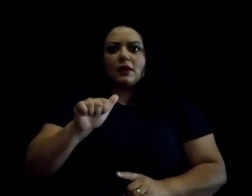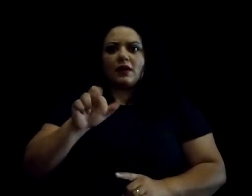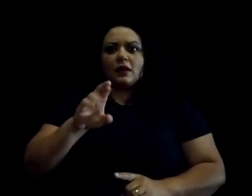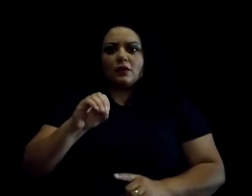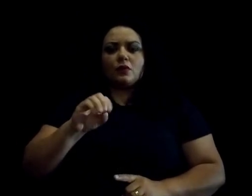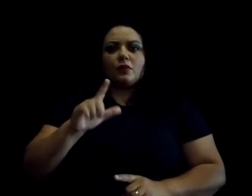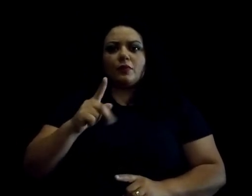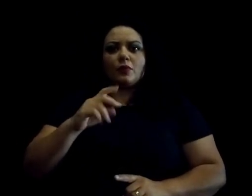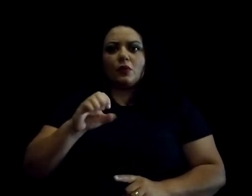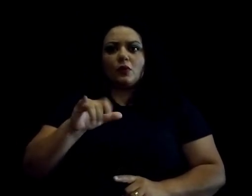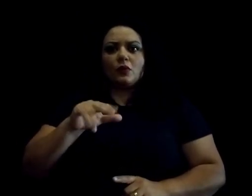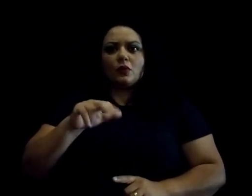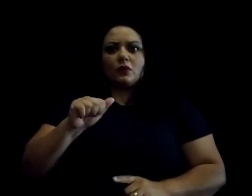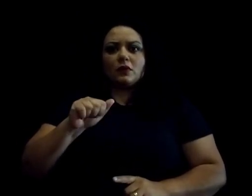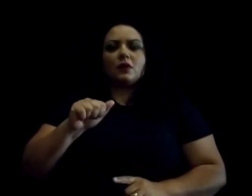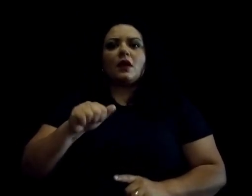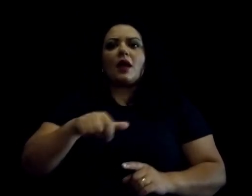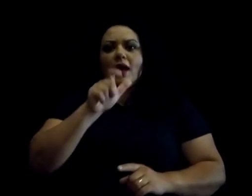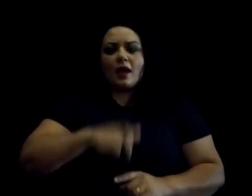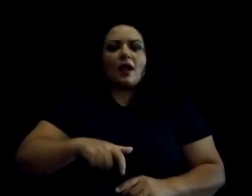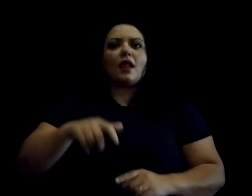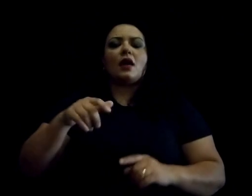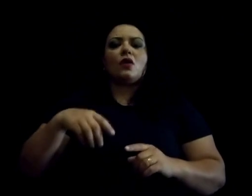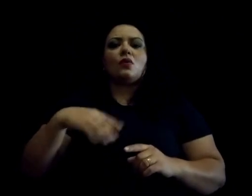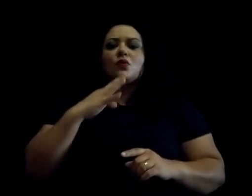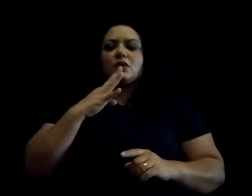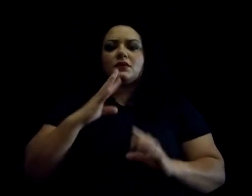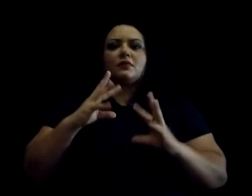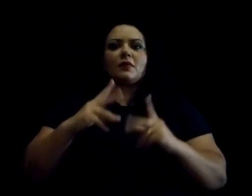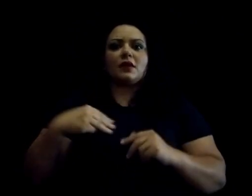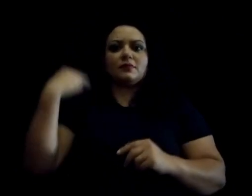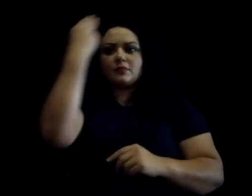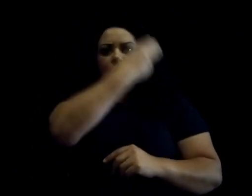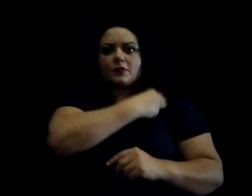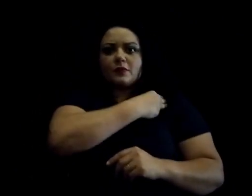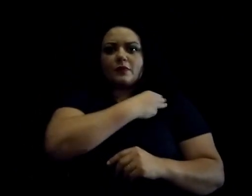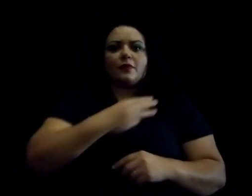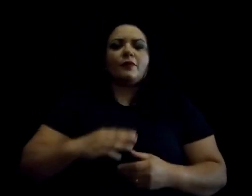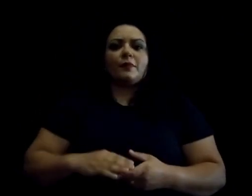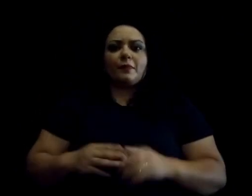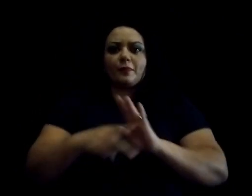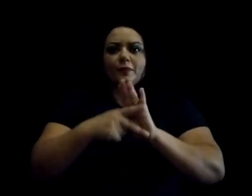Polônia. Também conhecida como Beata Taumaturga Virgem Maria Imaculada Conceição.